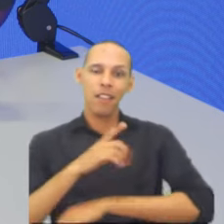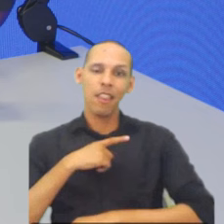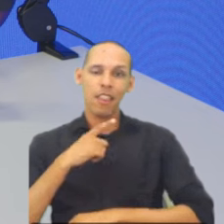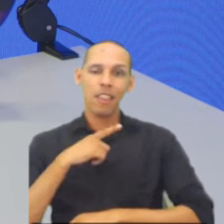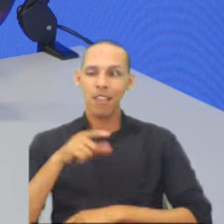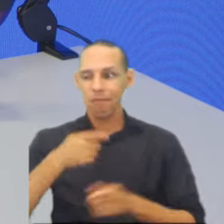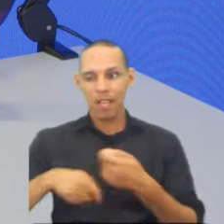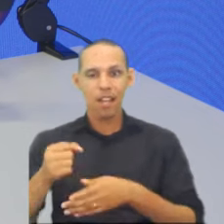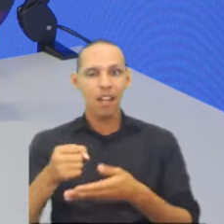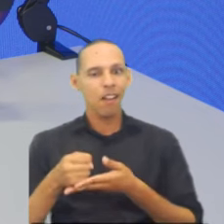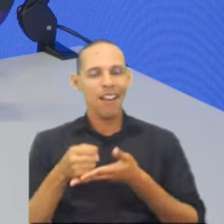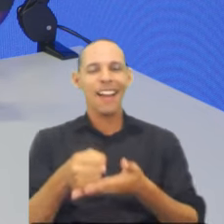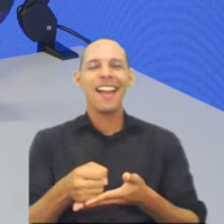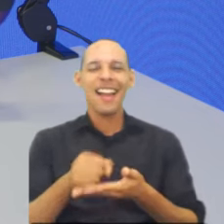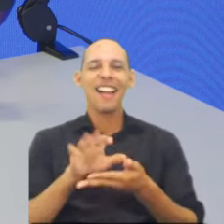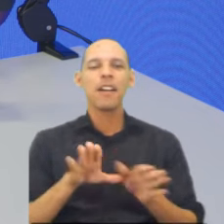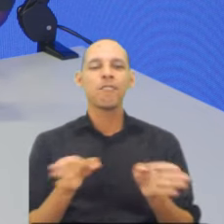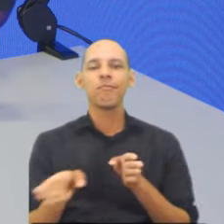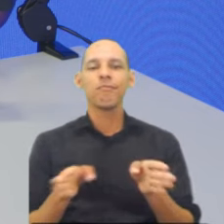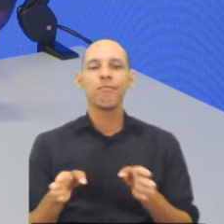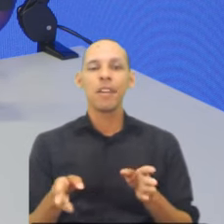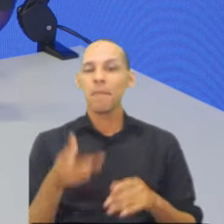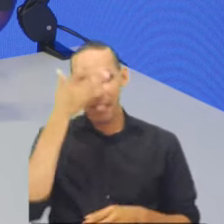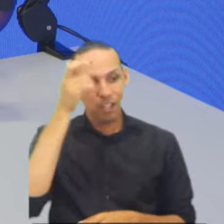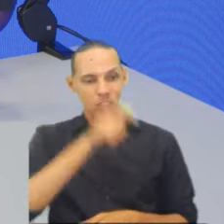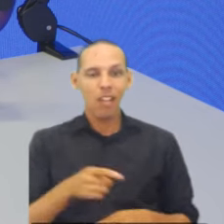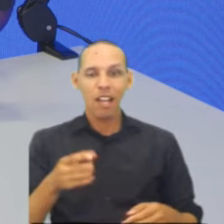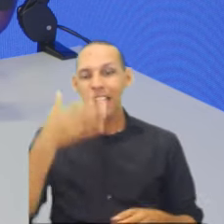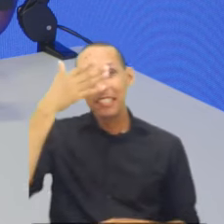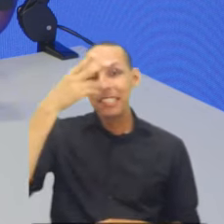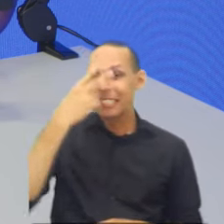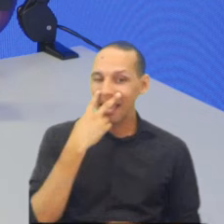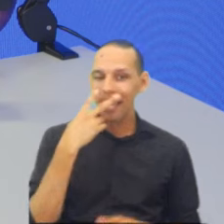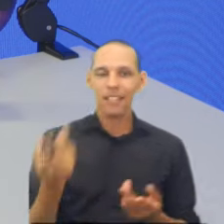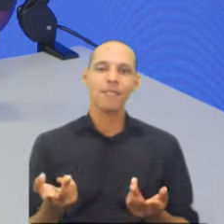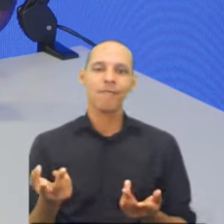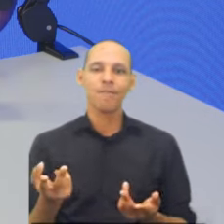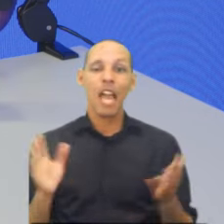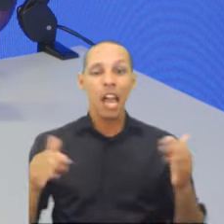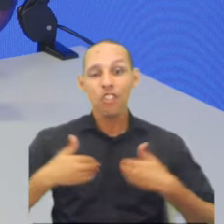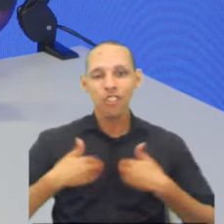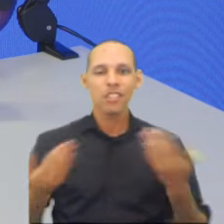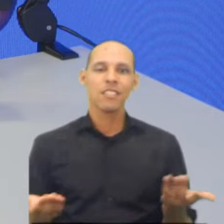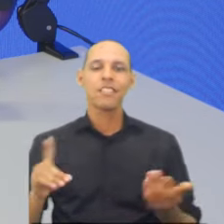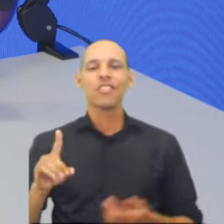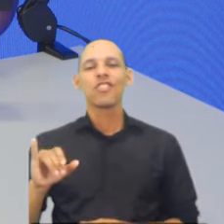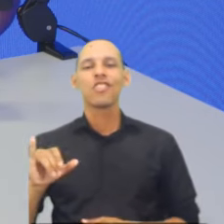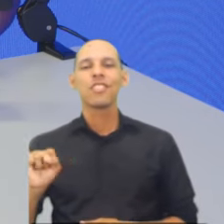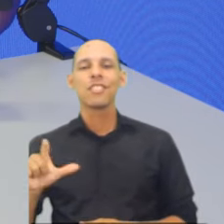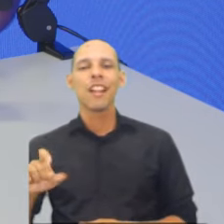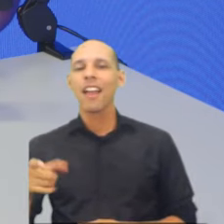plataformas que o mercado oferece que não oferece acessibilidade para pessoas cegas paraas pessoas com baixa visão para pessoas altistas pessoas